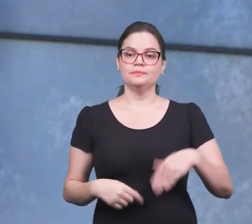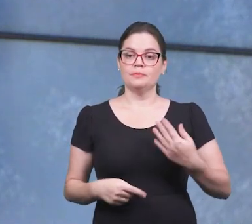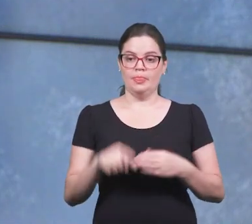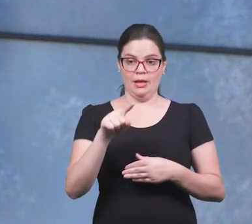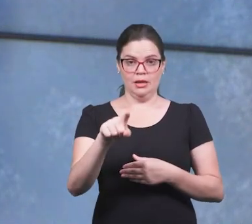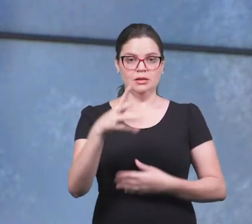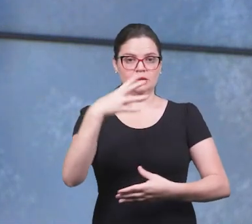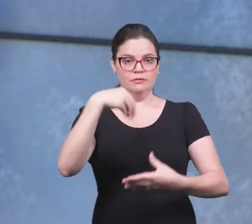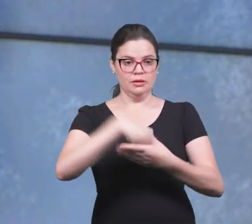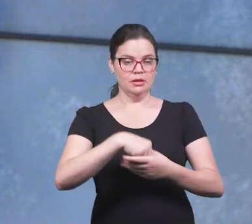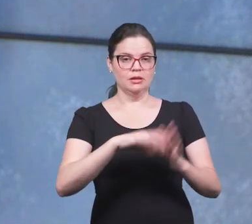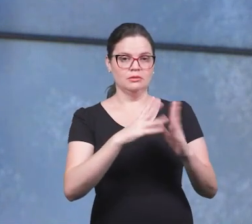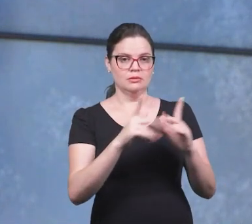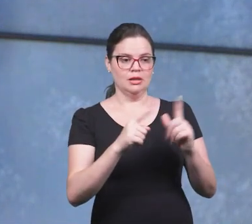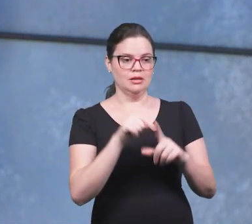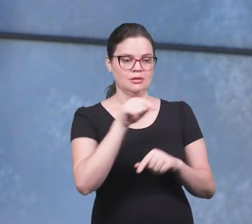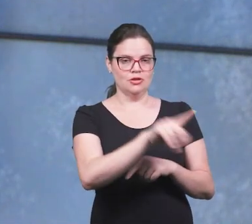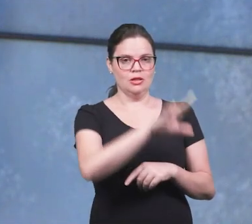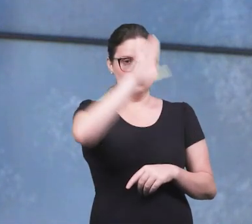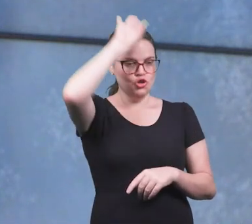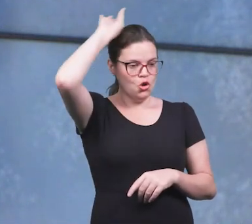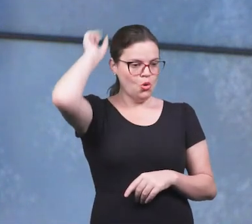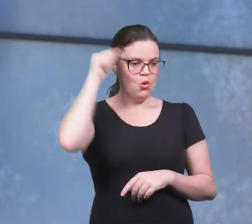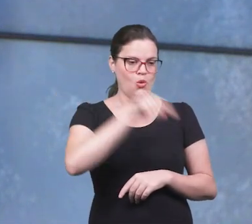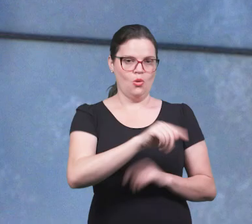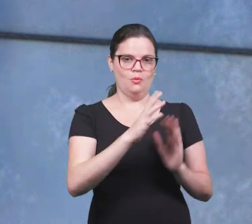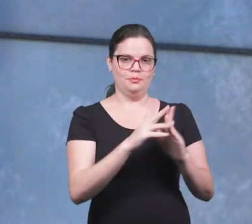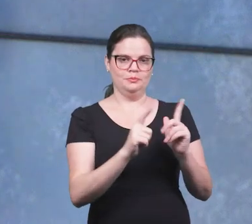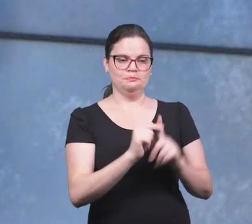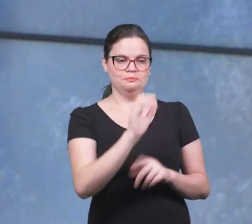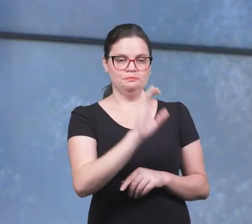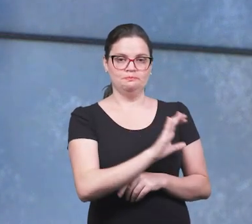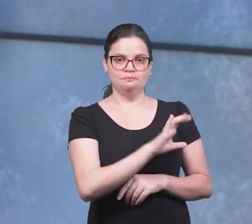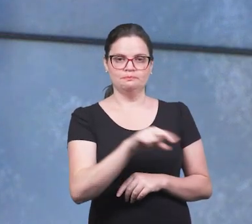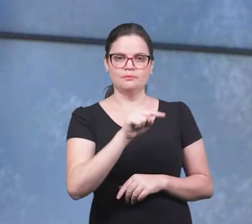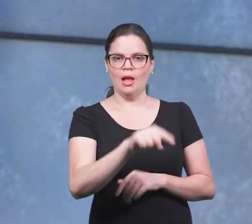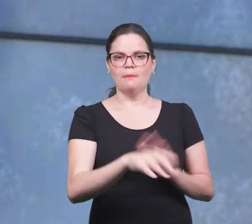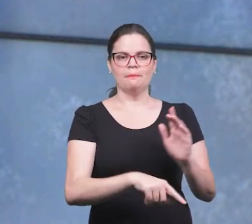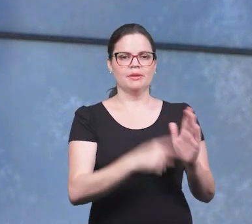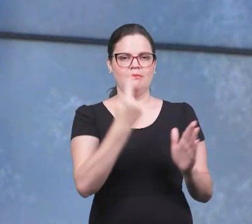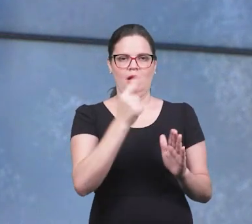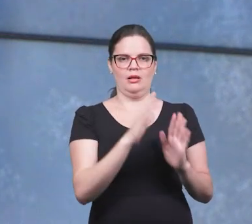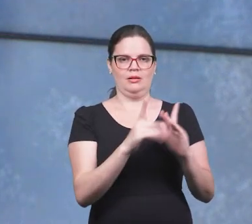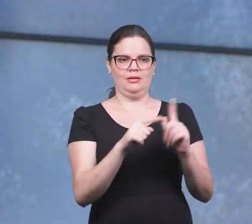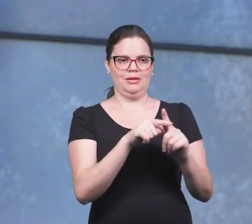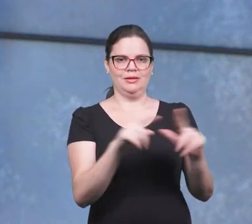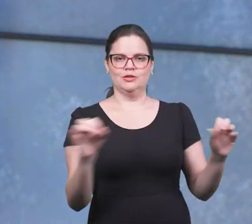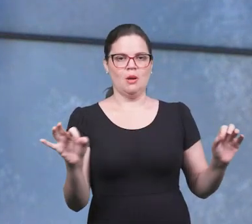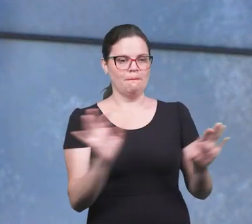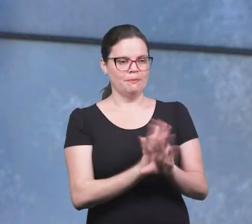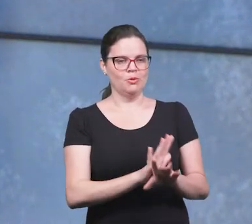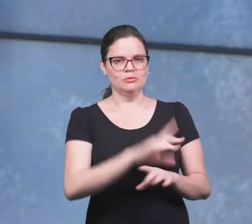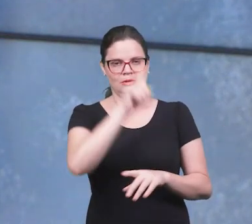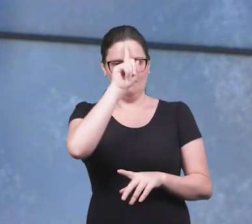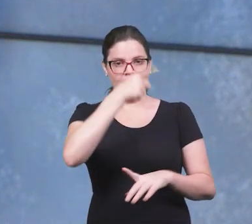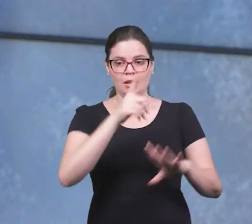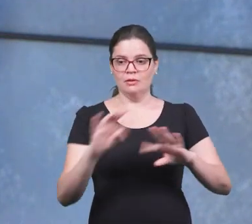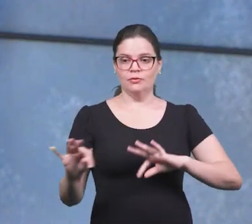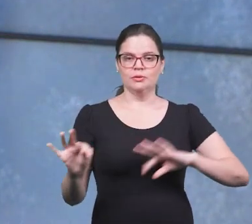Igreja Romana, estabelecida até então, e ele percebendo